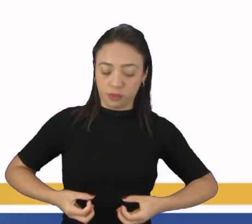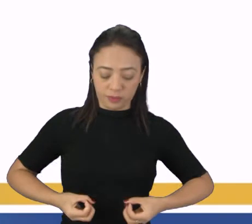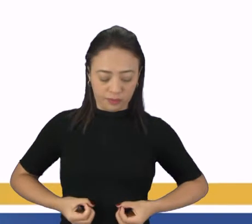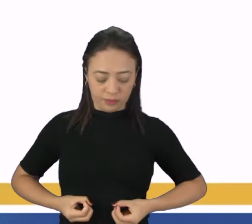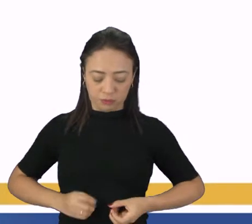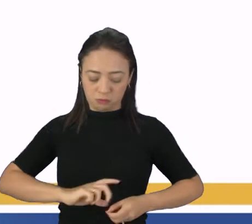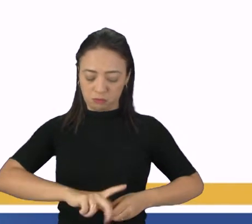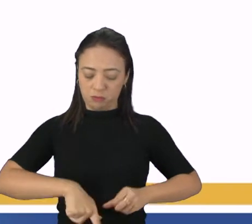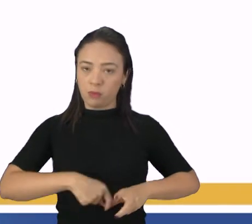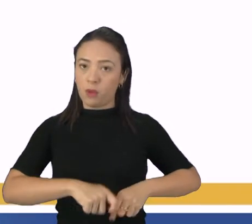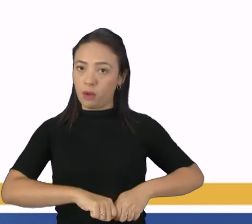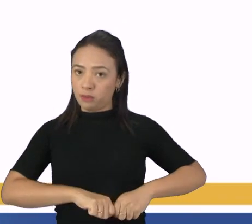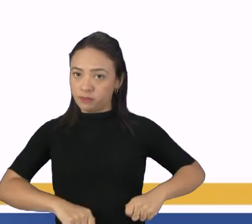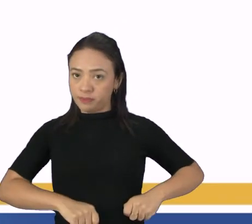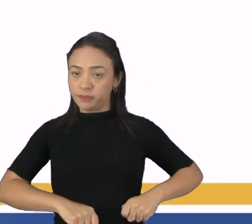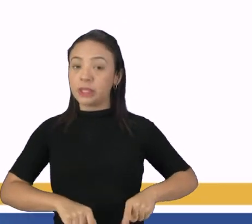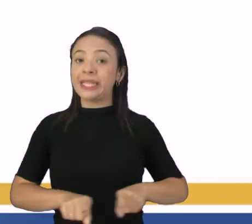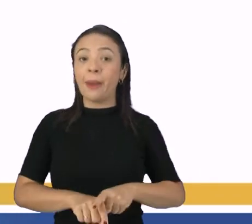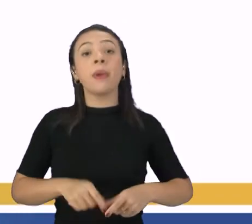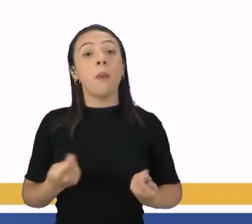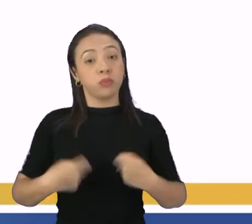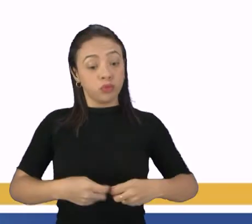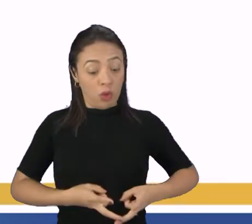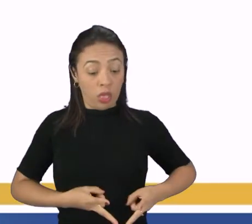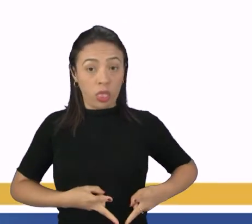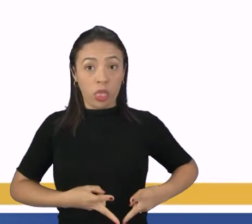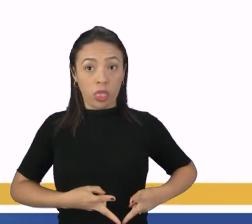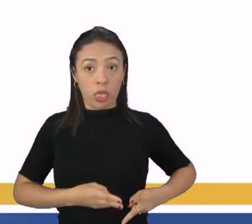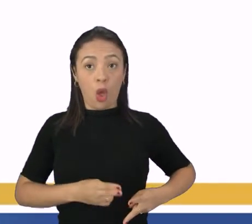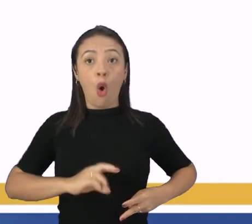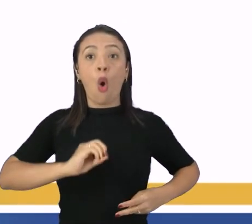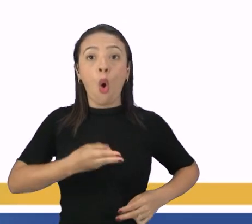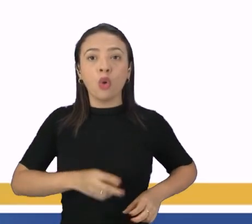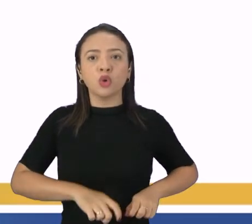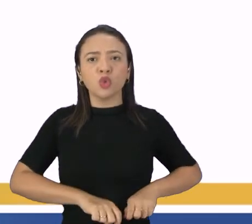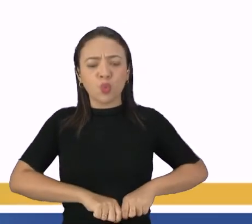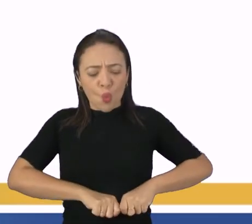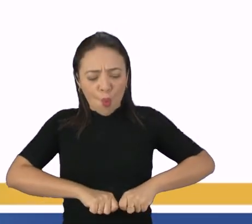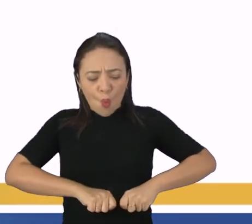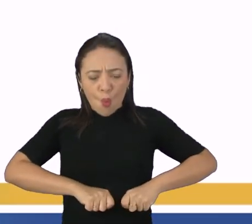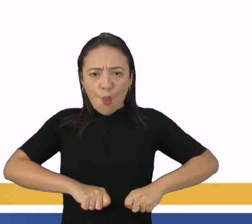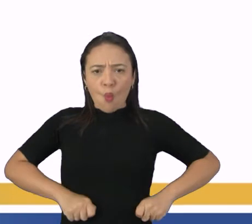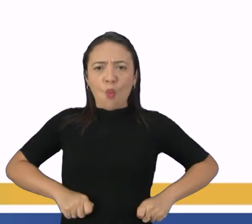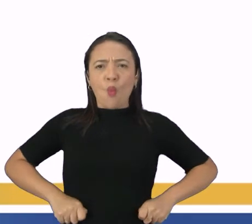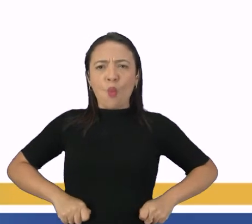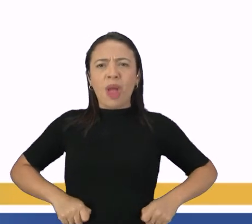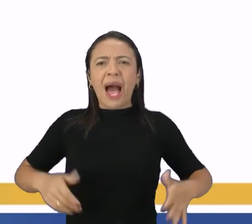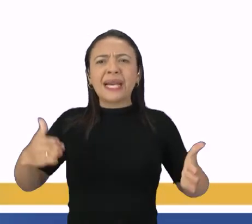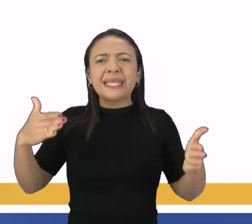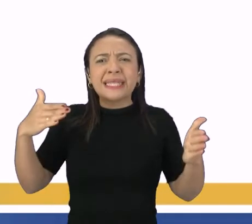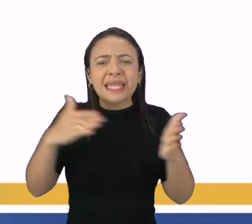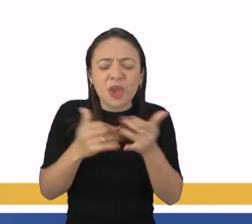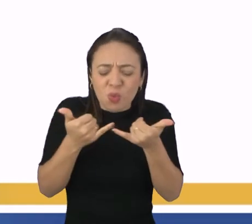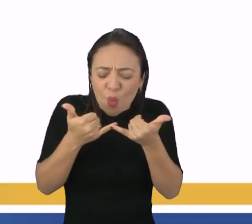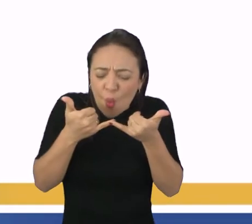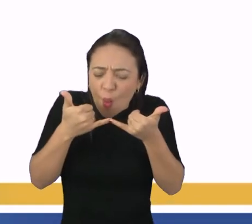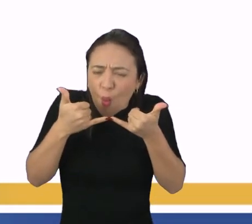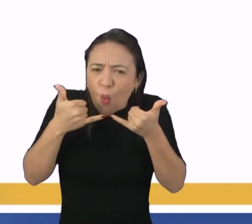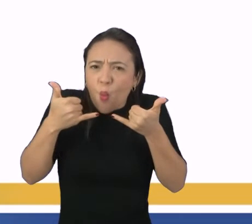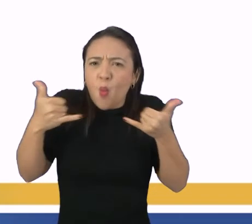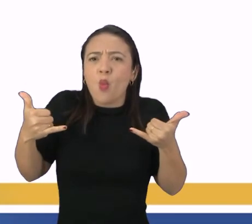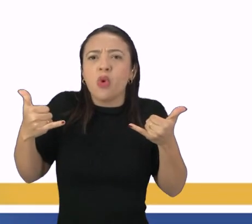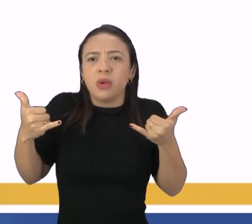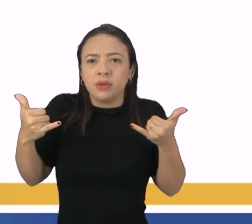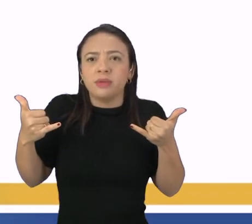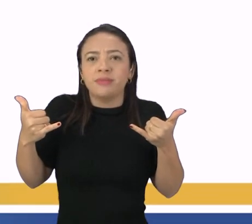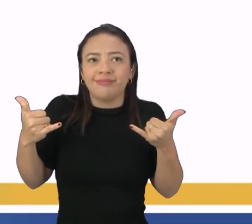amarrar, né, as tubas, ele pode cortar ou ele pode apertar, né, o túbulo até que ele fique muito fino. Desculpa.